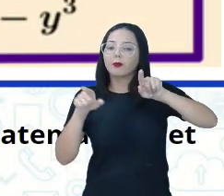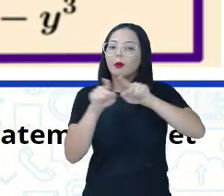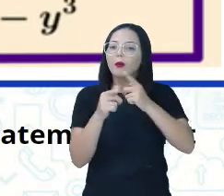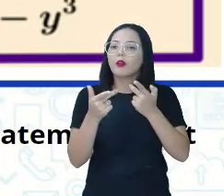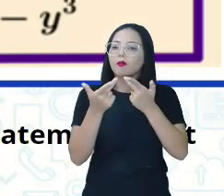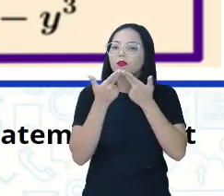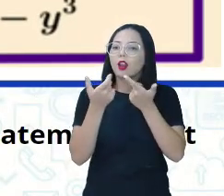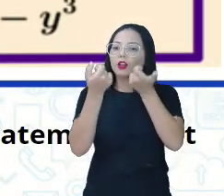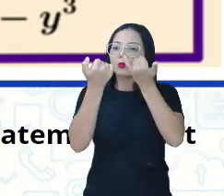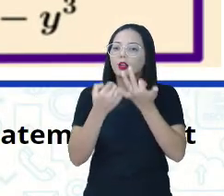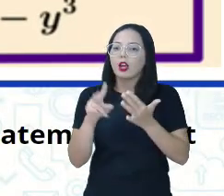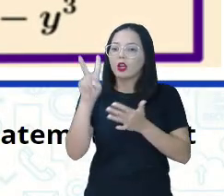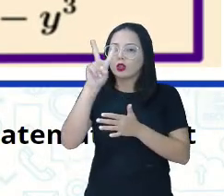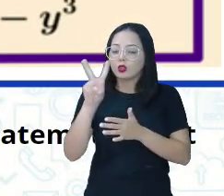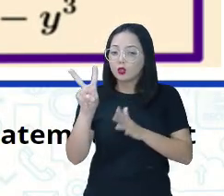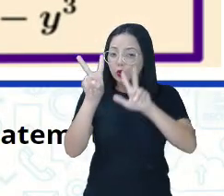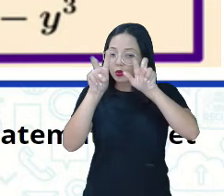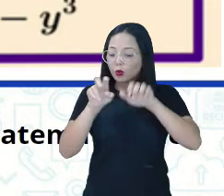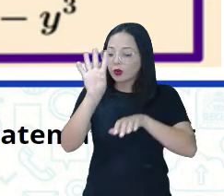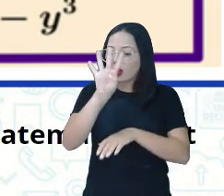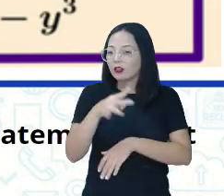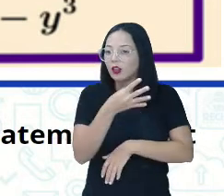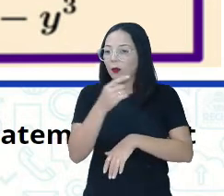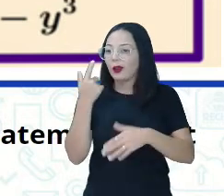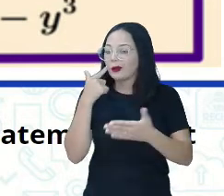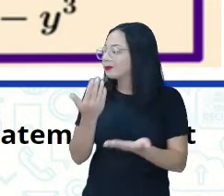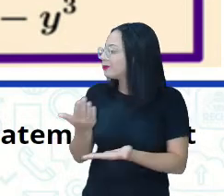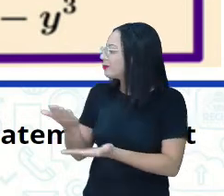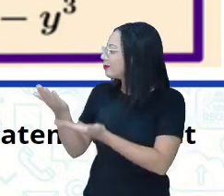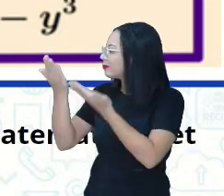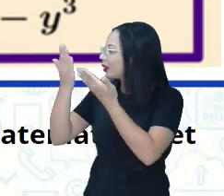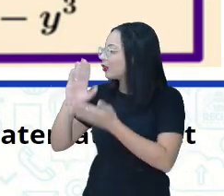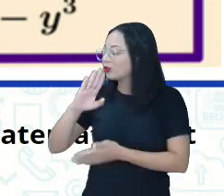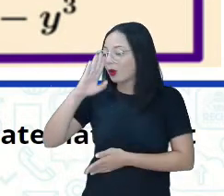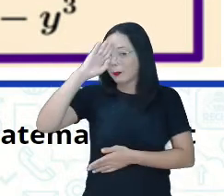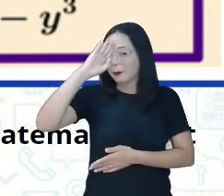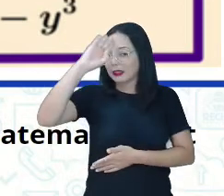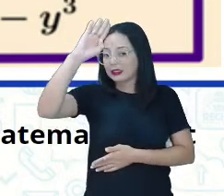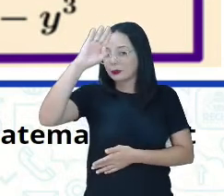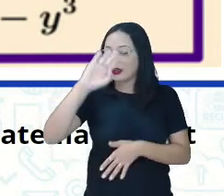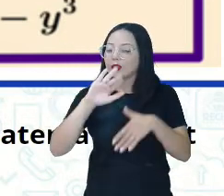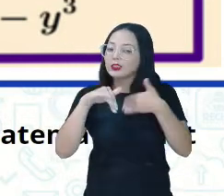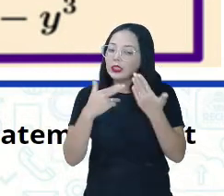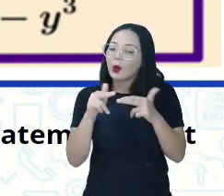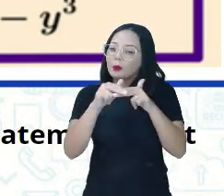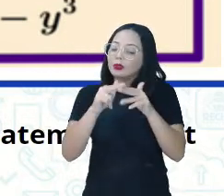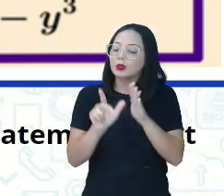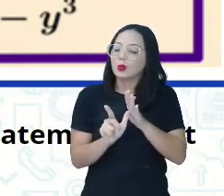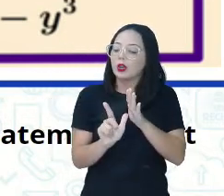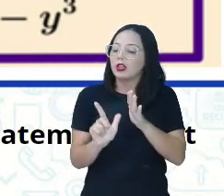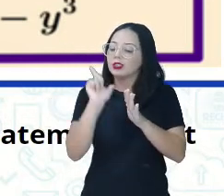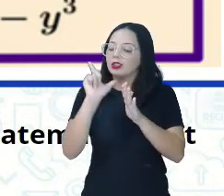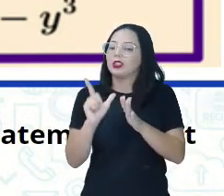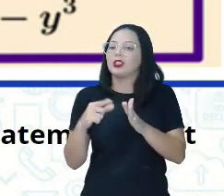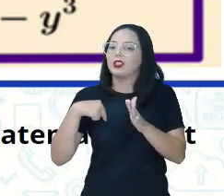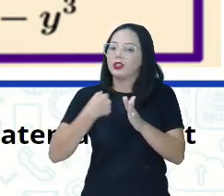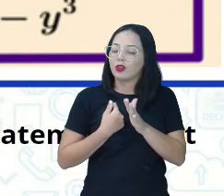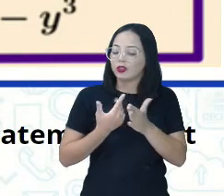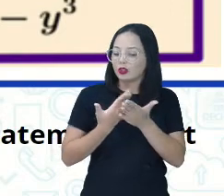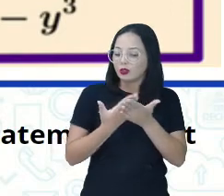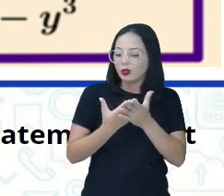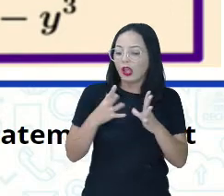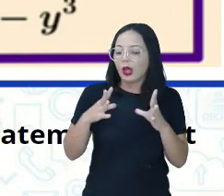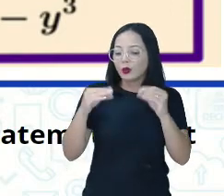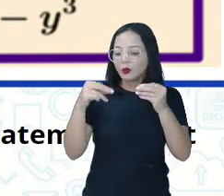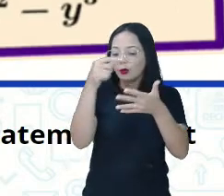também dessa tabelinha aí dos principais produtos notáveis, certo? Então, antes da gente chegar em toda essa parte que eu te